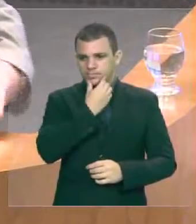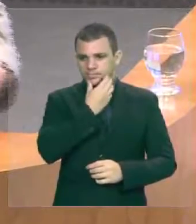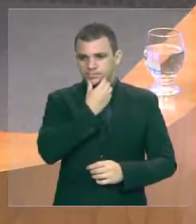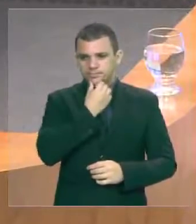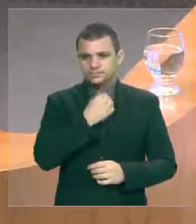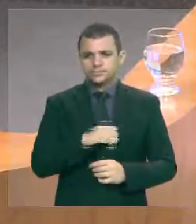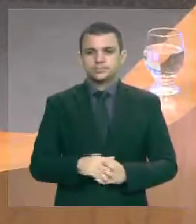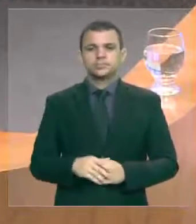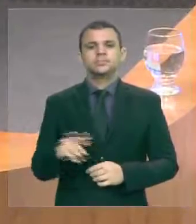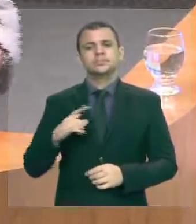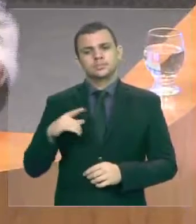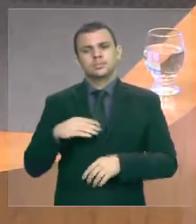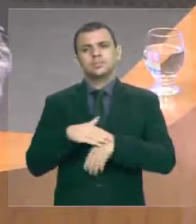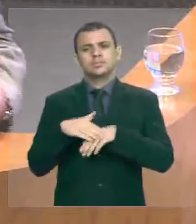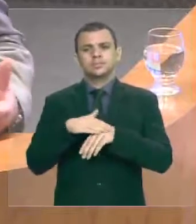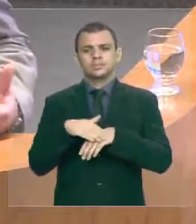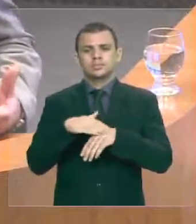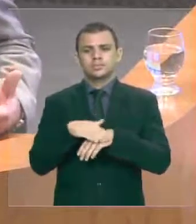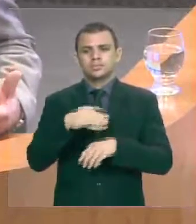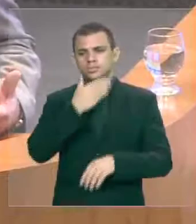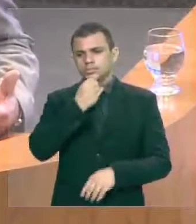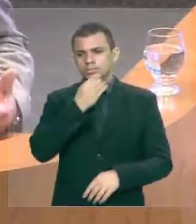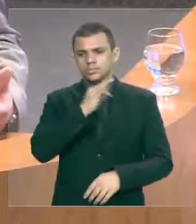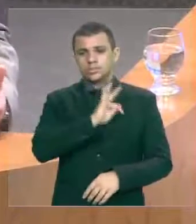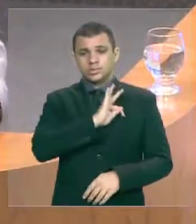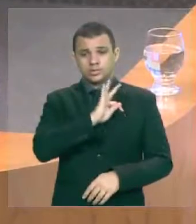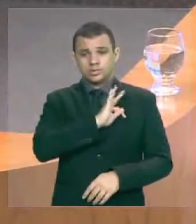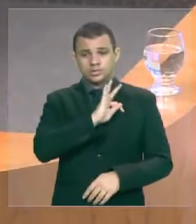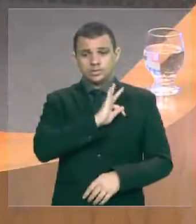por conversas entre técnicos,